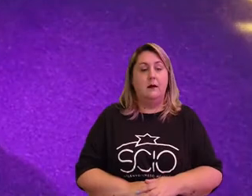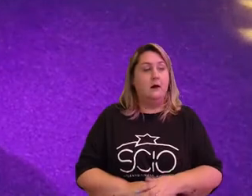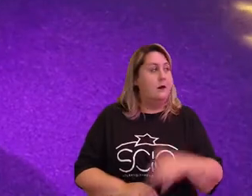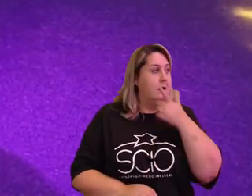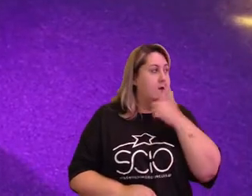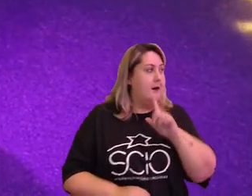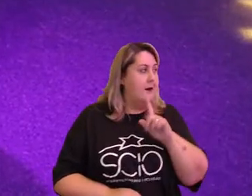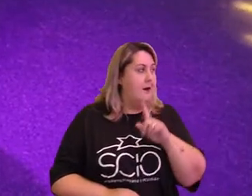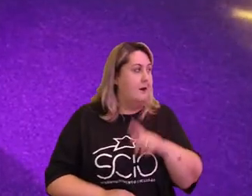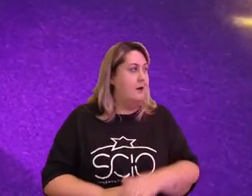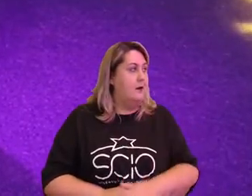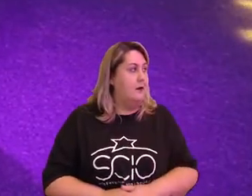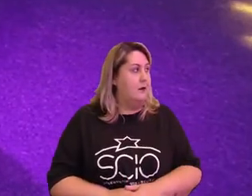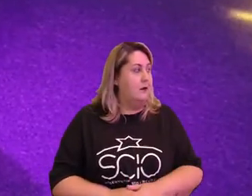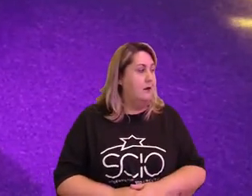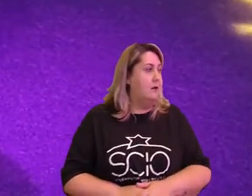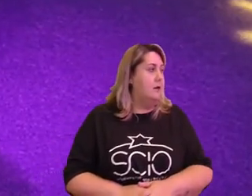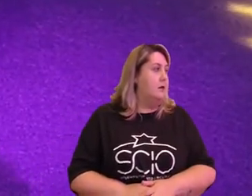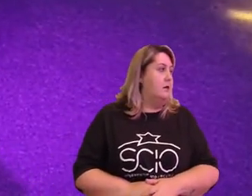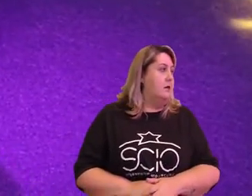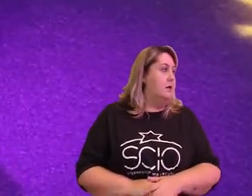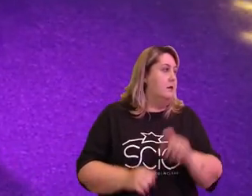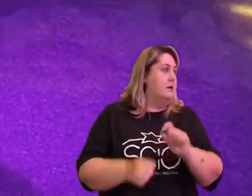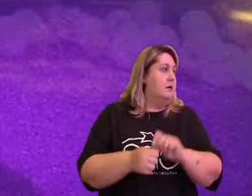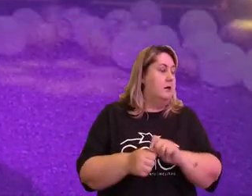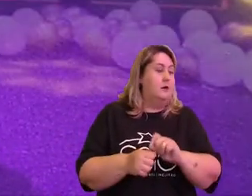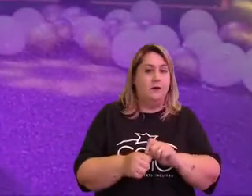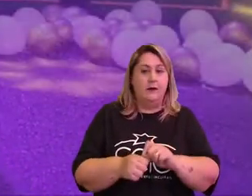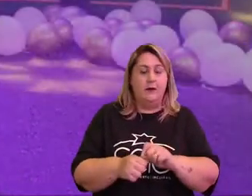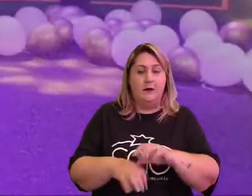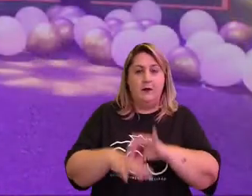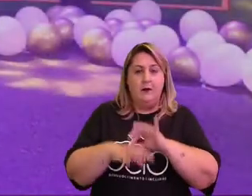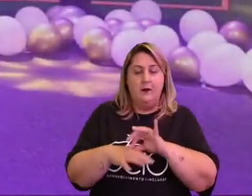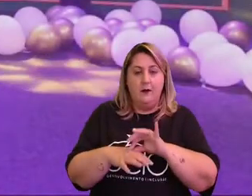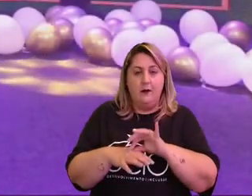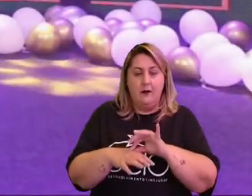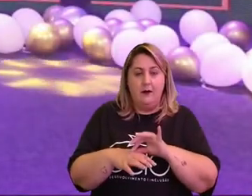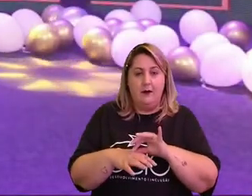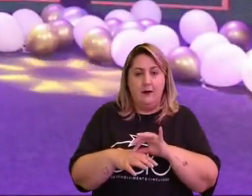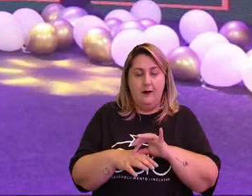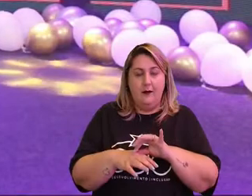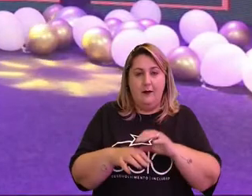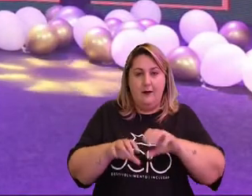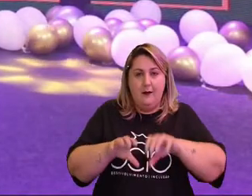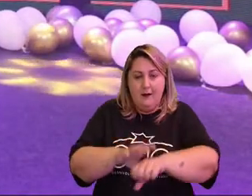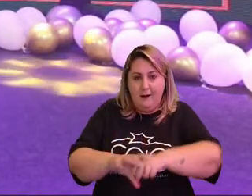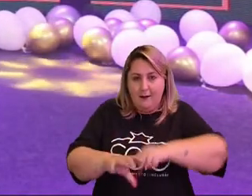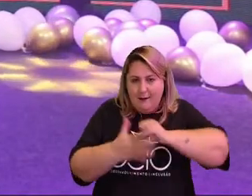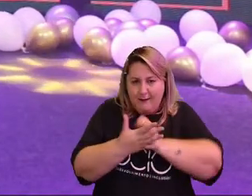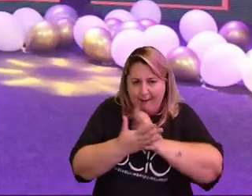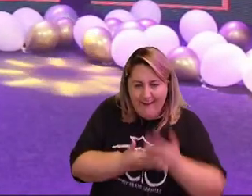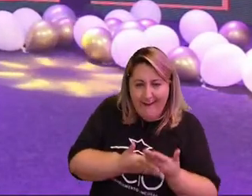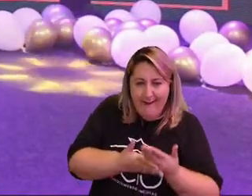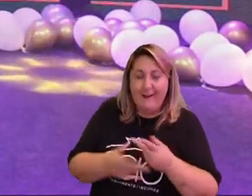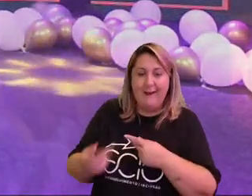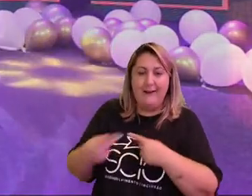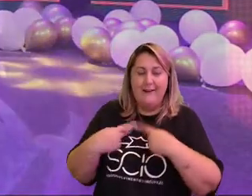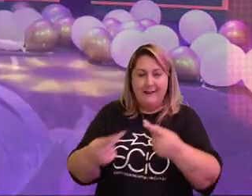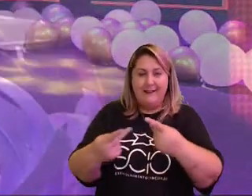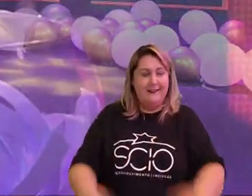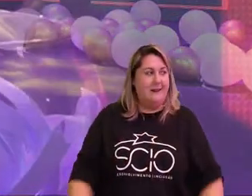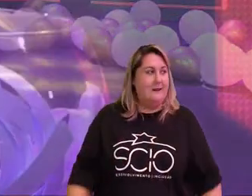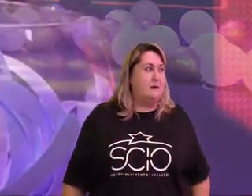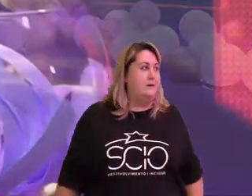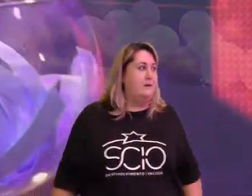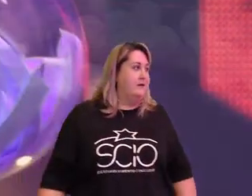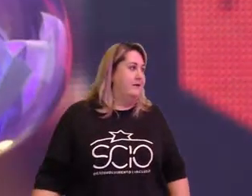panela de pressão. Quando estrear a panela de pressão aí, faz uma costela com mandioca e convida nós. Hoje aqui, nós desde a